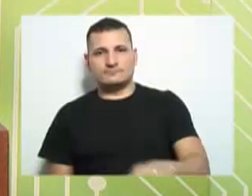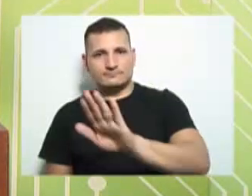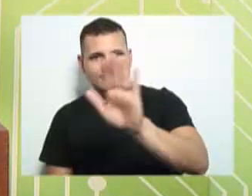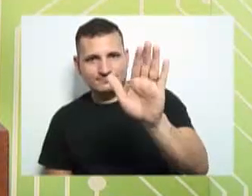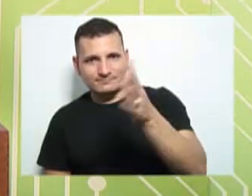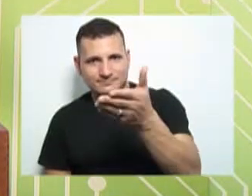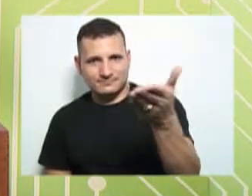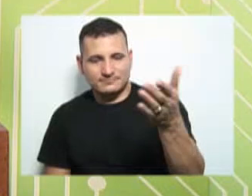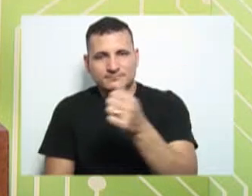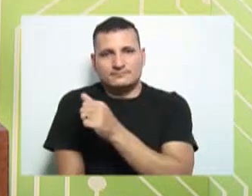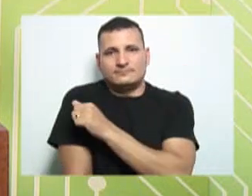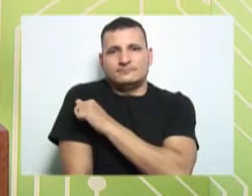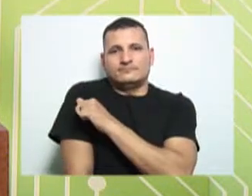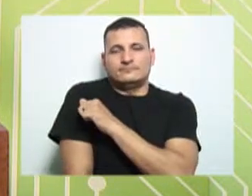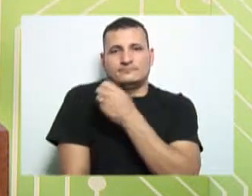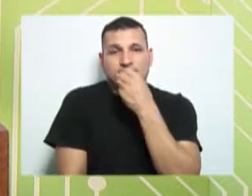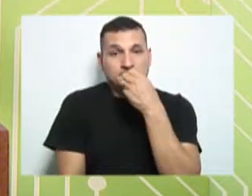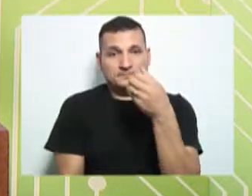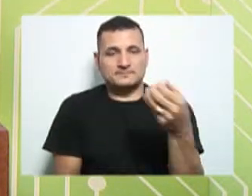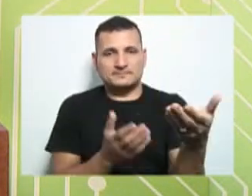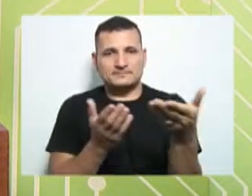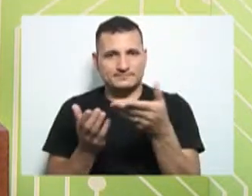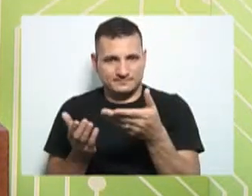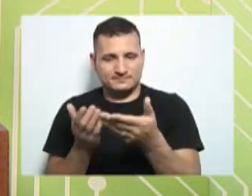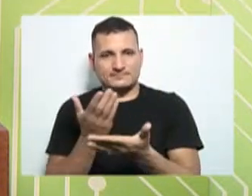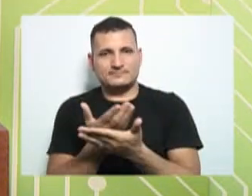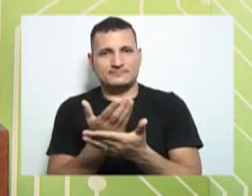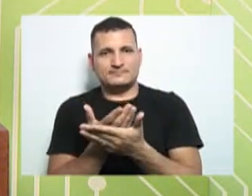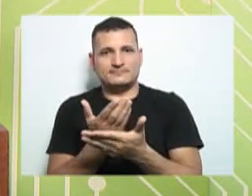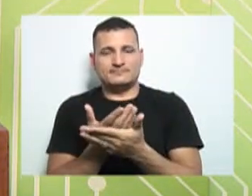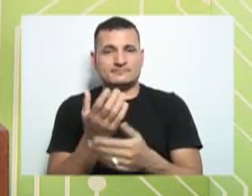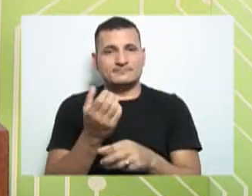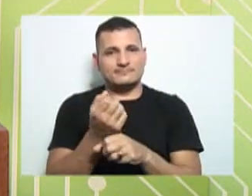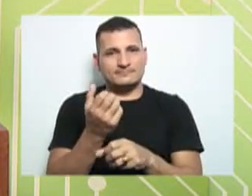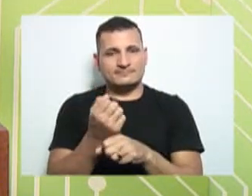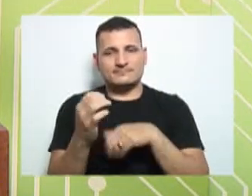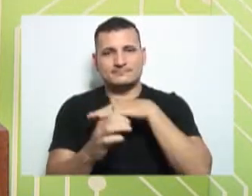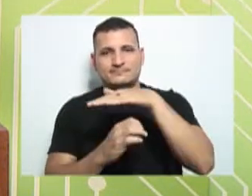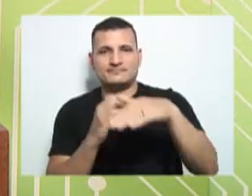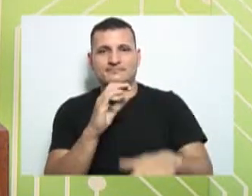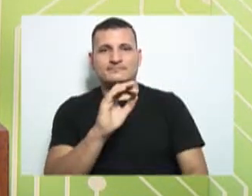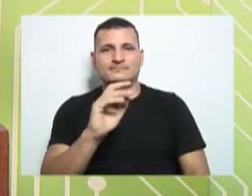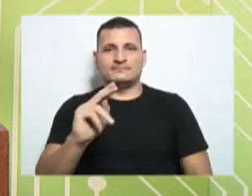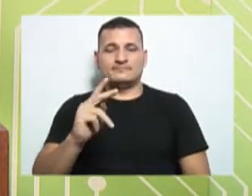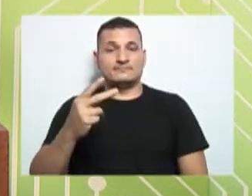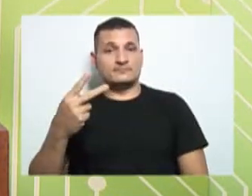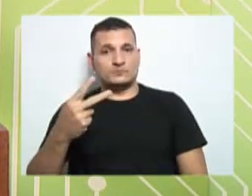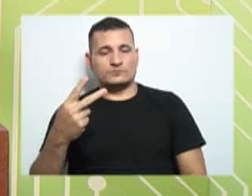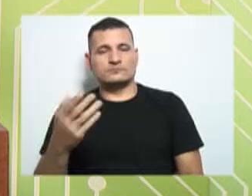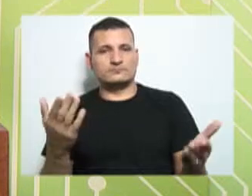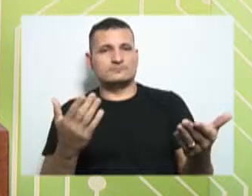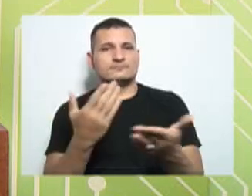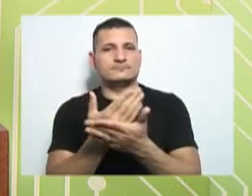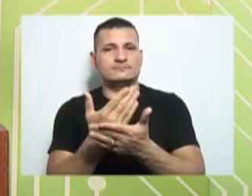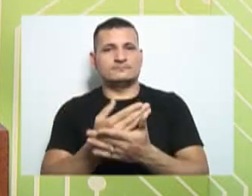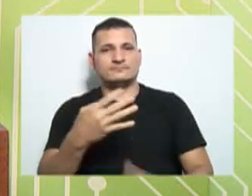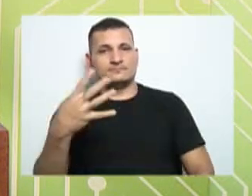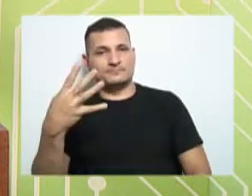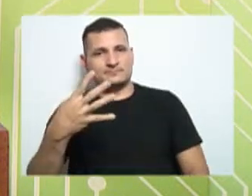Olá, alunos, sejam bem-vindos a mais uma aula de Contabilidade para Empresas Cooperativistas 2. Nós estamos na nossa aula